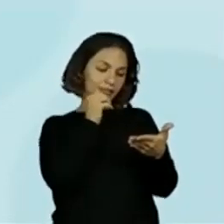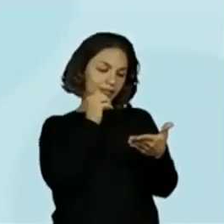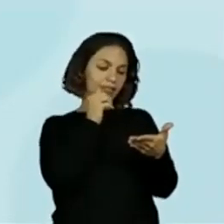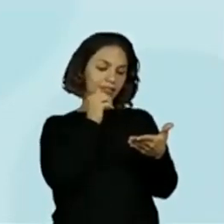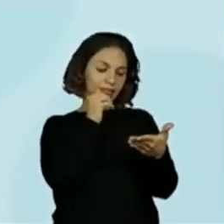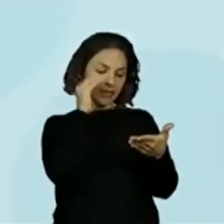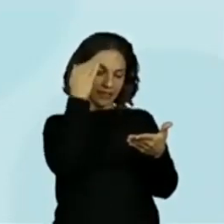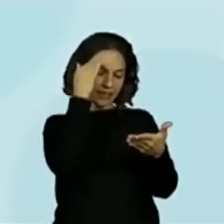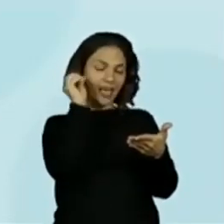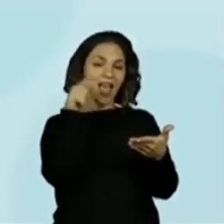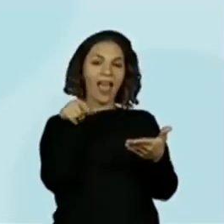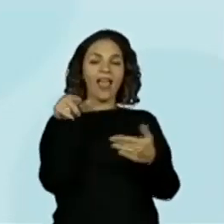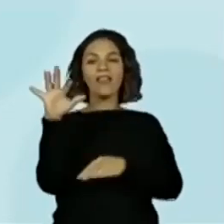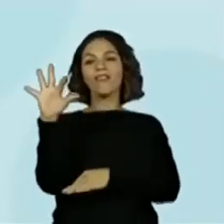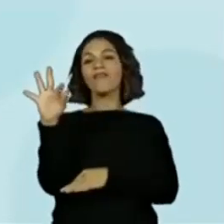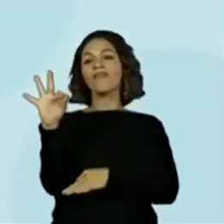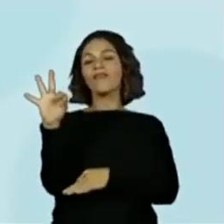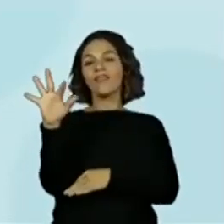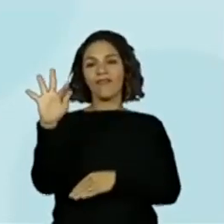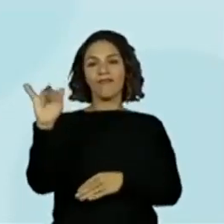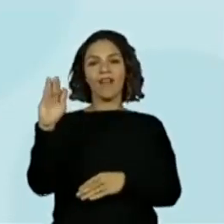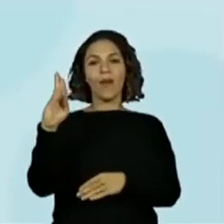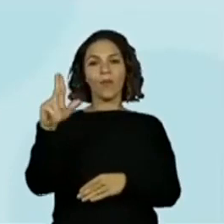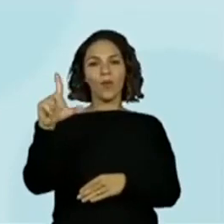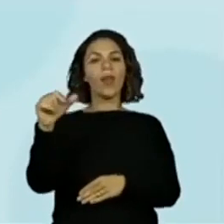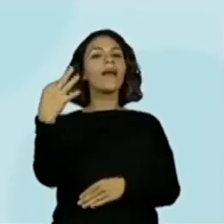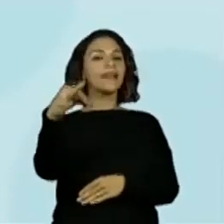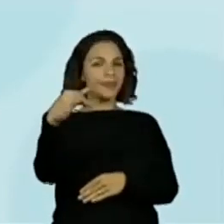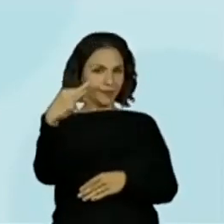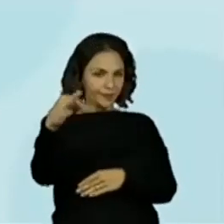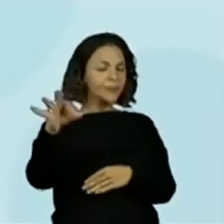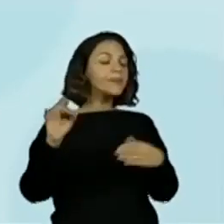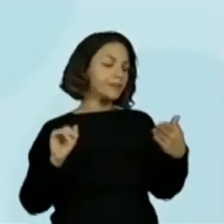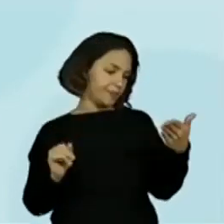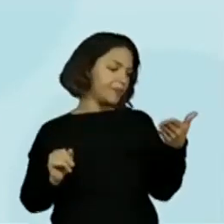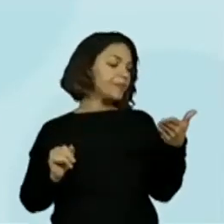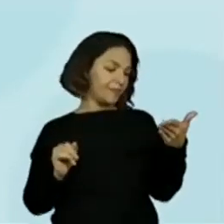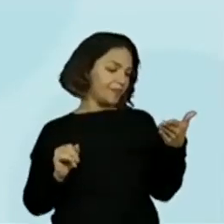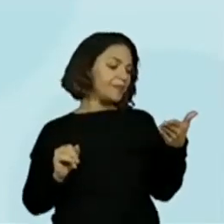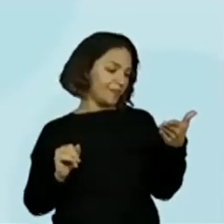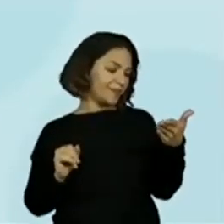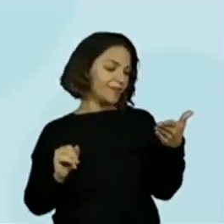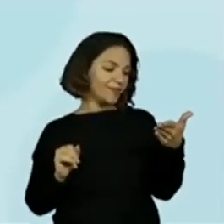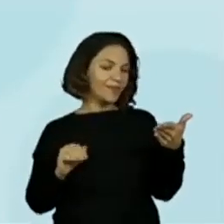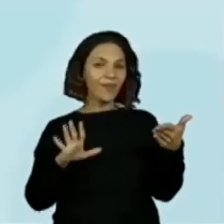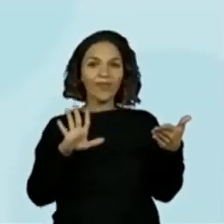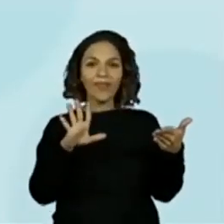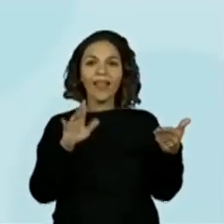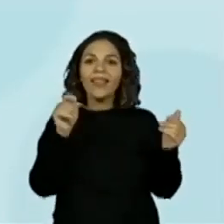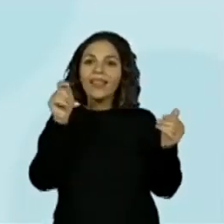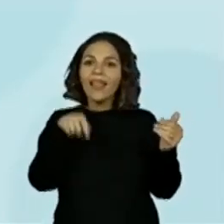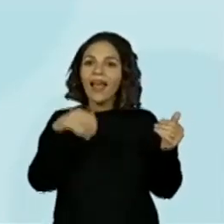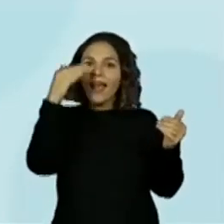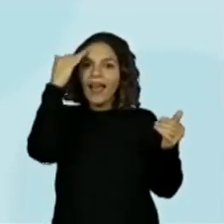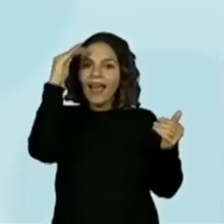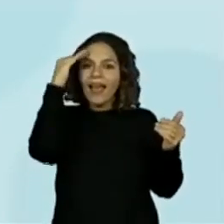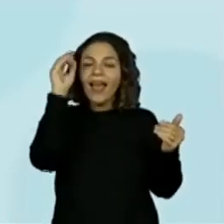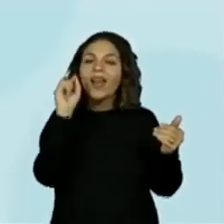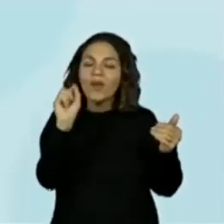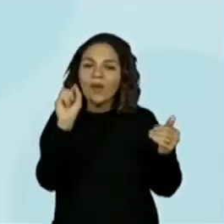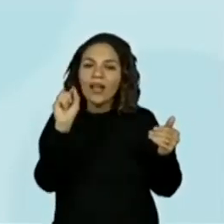Entendi que é uma fábula. Isso mesmo, Gabriele. É uma fábula. E olha só, dá para entender bem aqui que eles